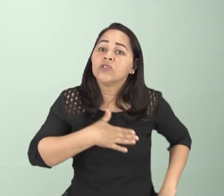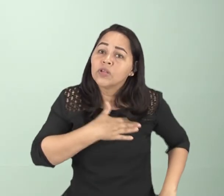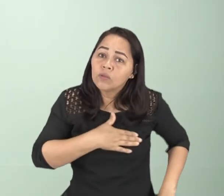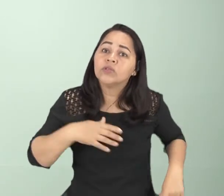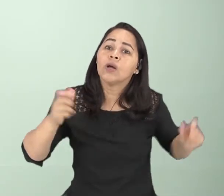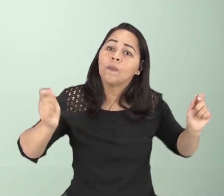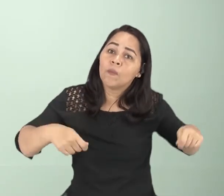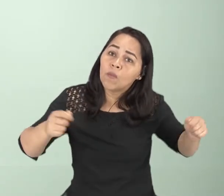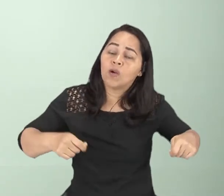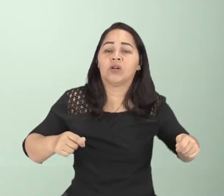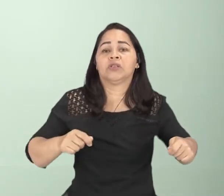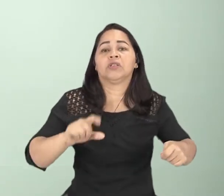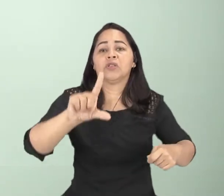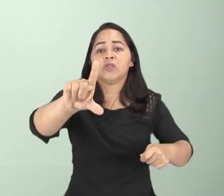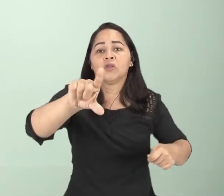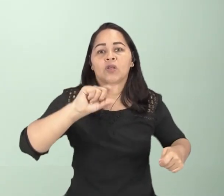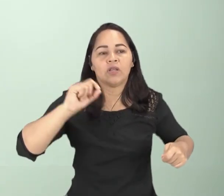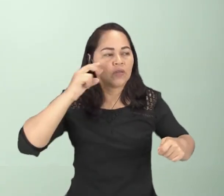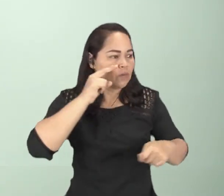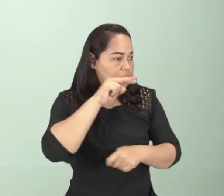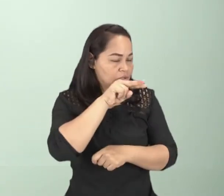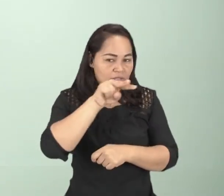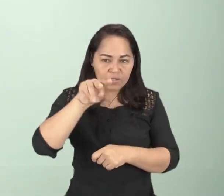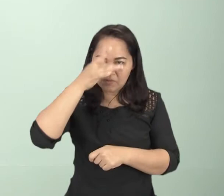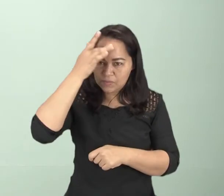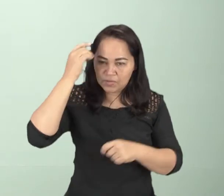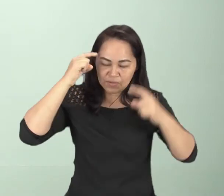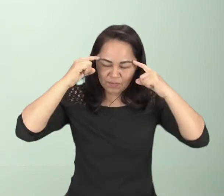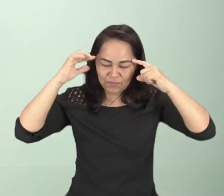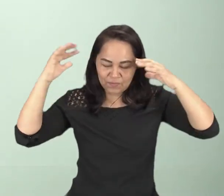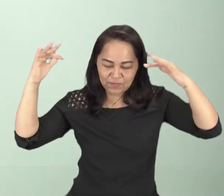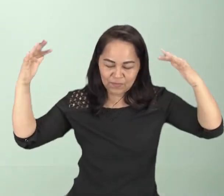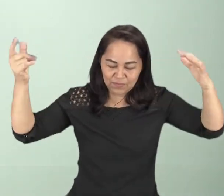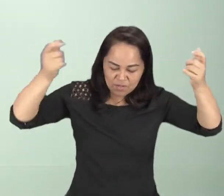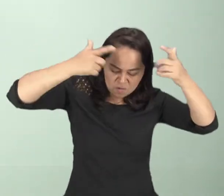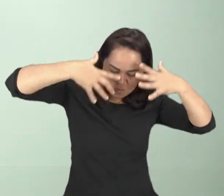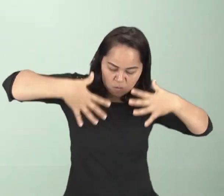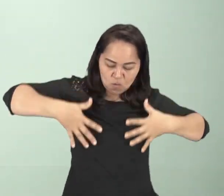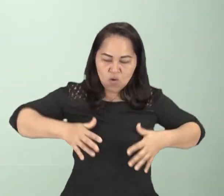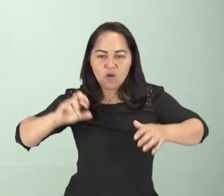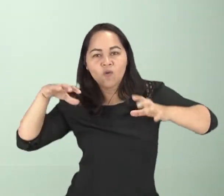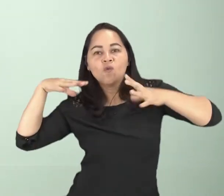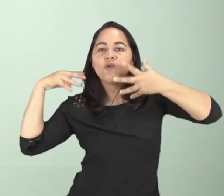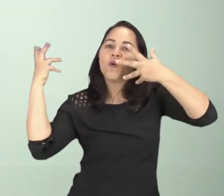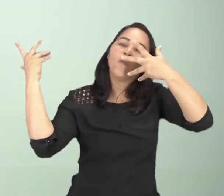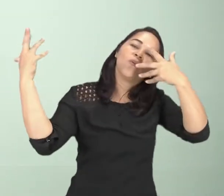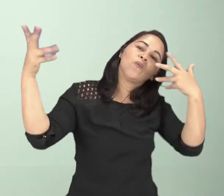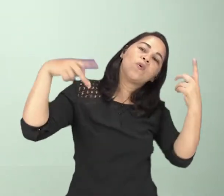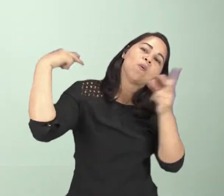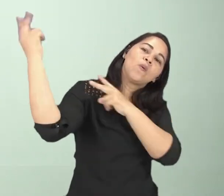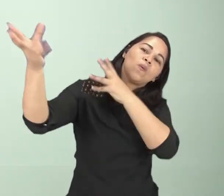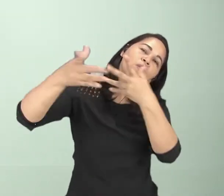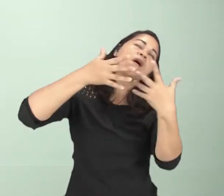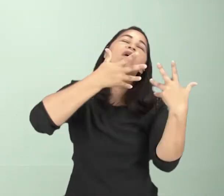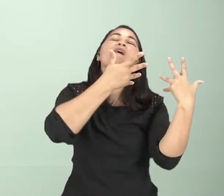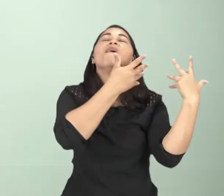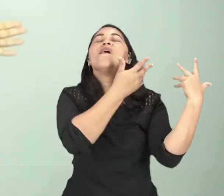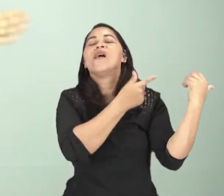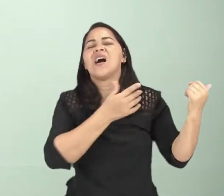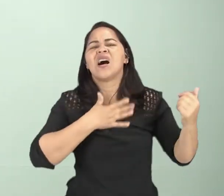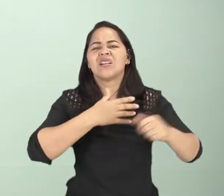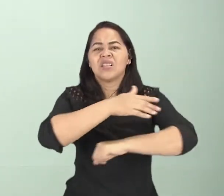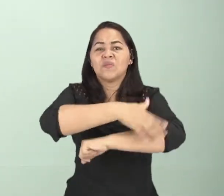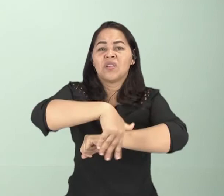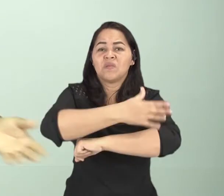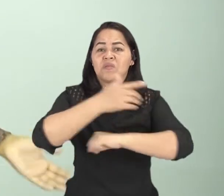você goste, que você conheça a letra e observe as pessoas, se imagine no clipe, sinta o vento batendo no seu rosto. Ah, aqui na